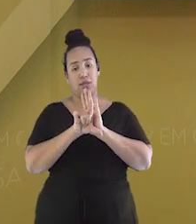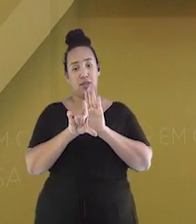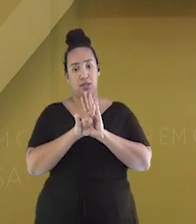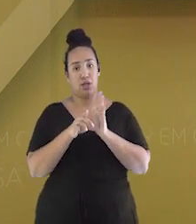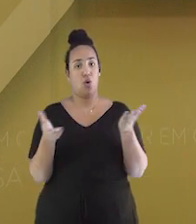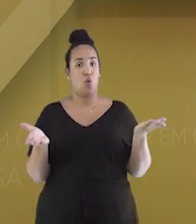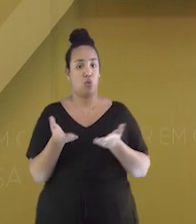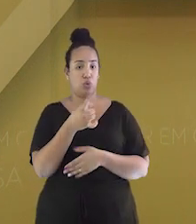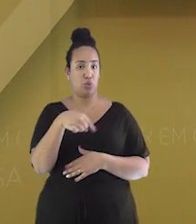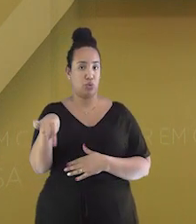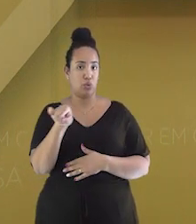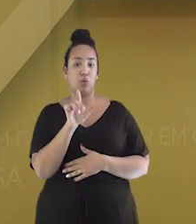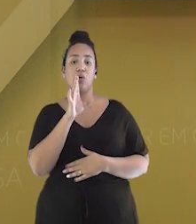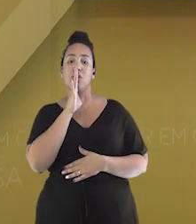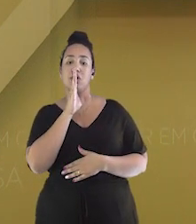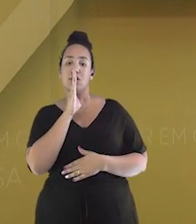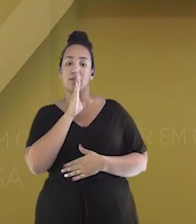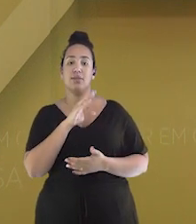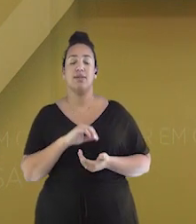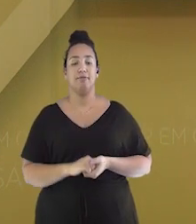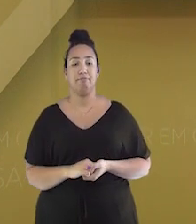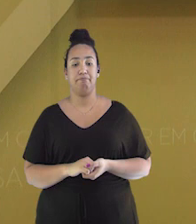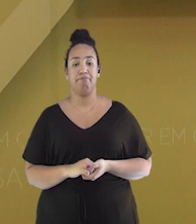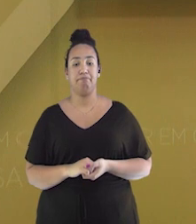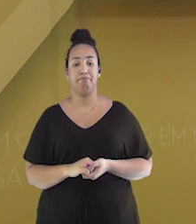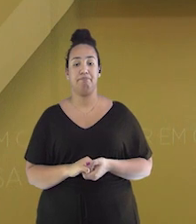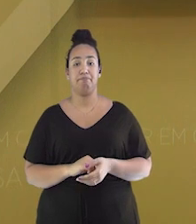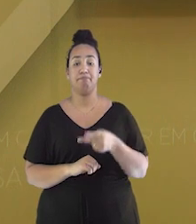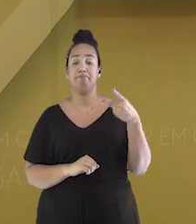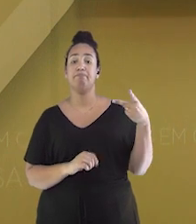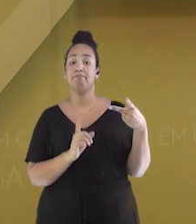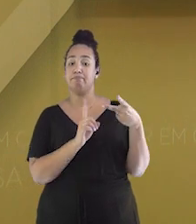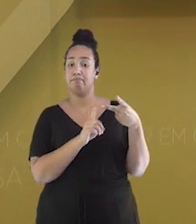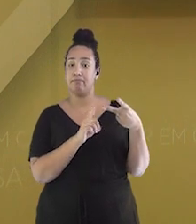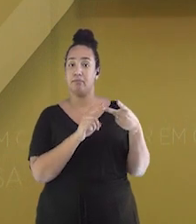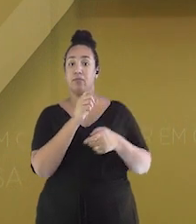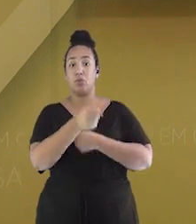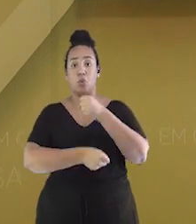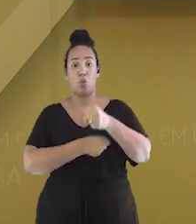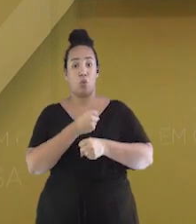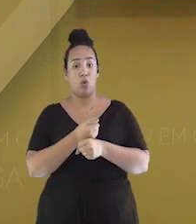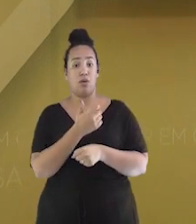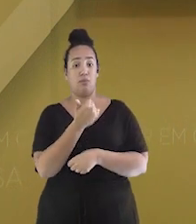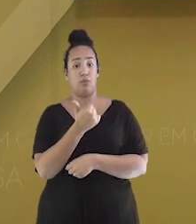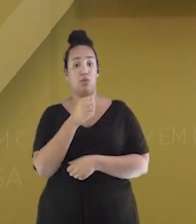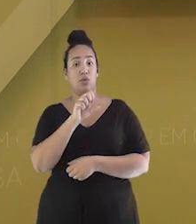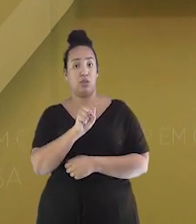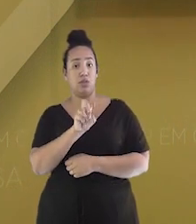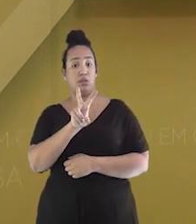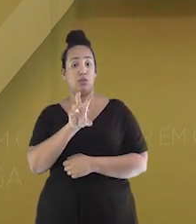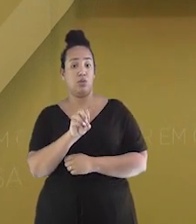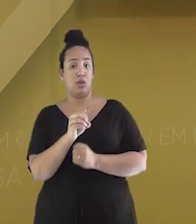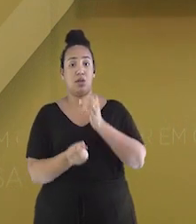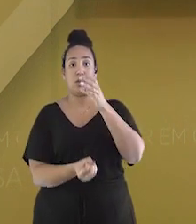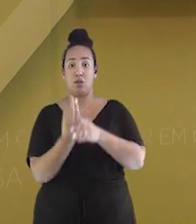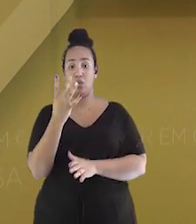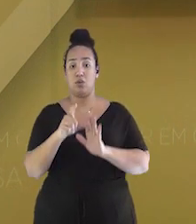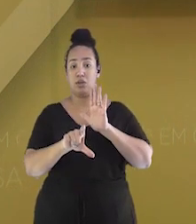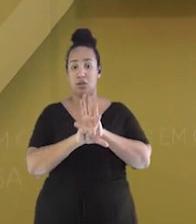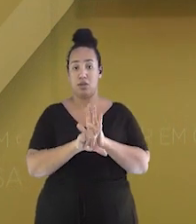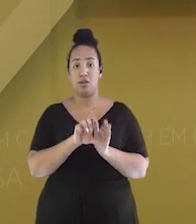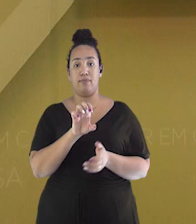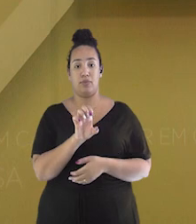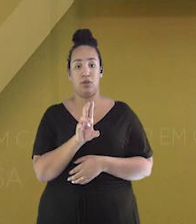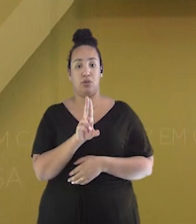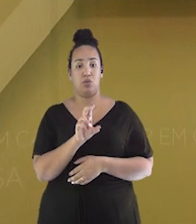comentar e conhecer aqui. Em 1850, foi assinado a Lei Eusébio de Queiroz. E aí, de fato, nós